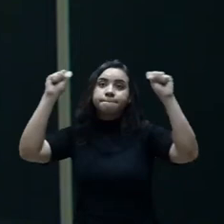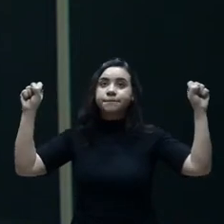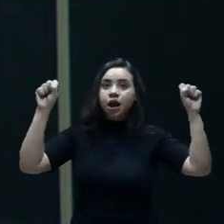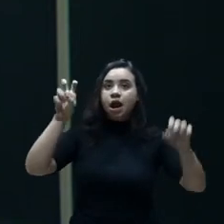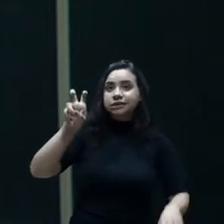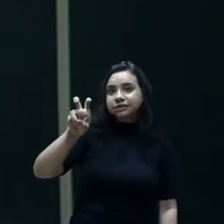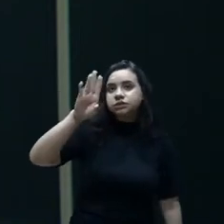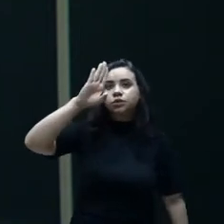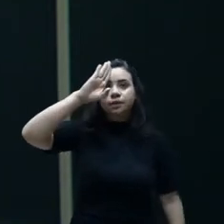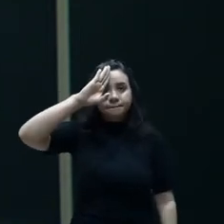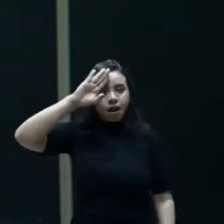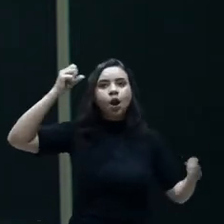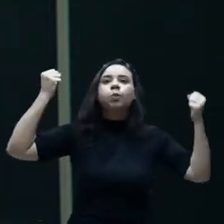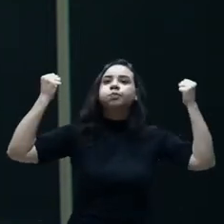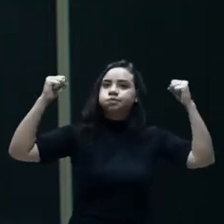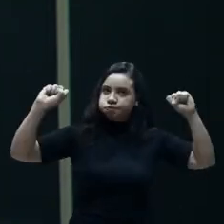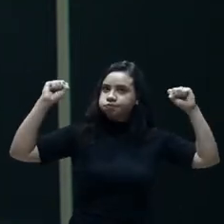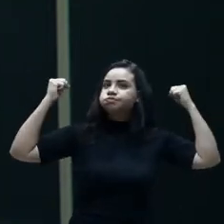Glória a Deus por isso.